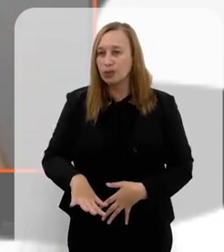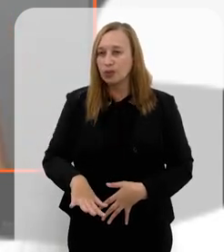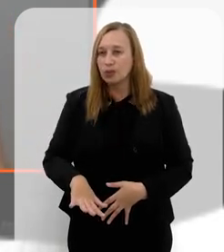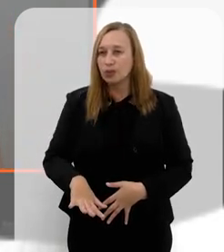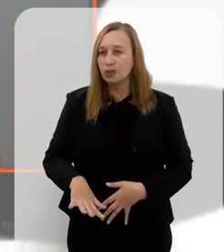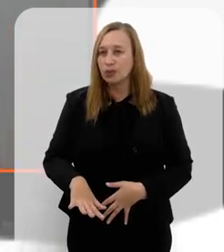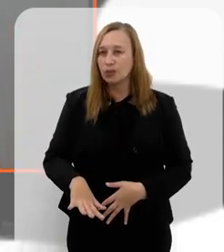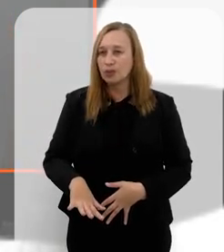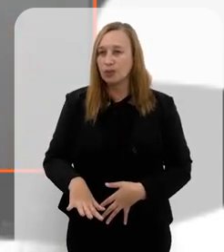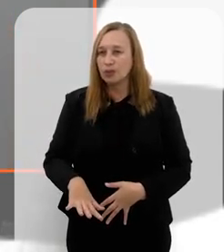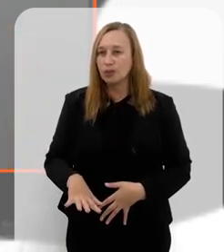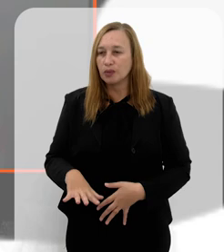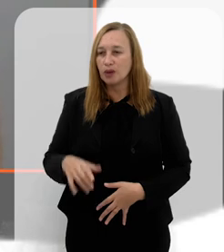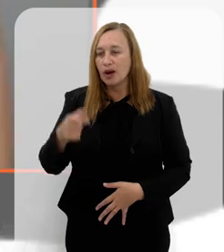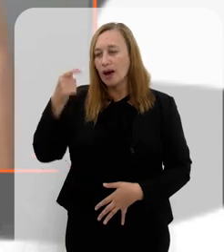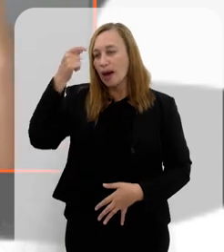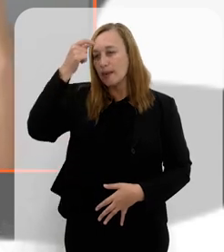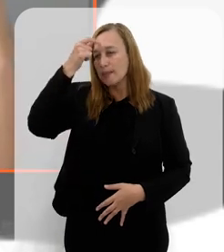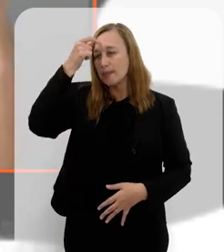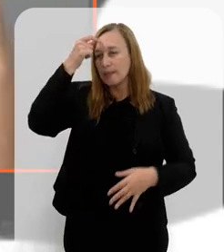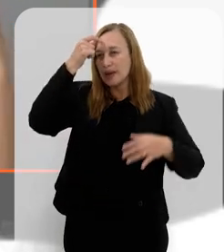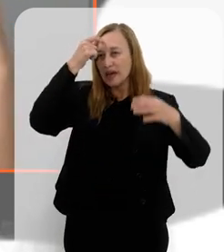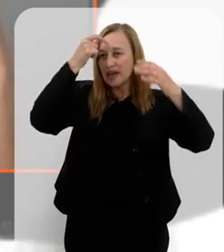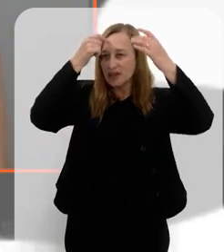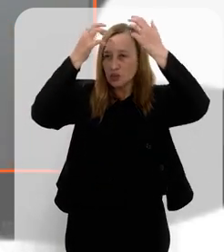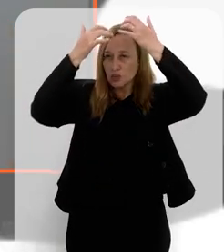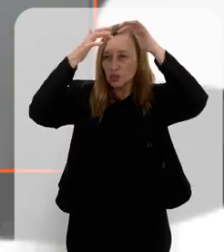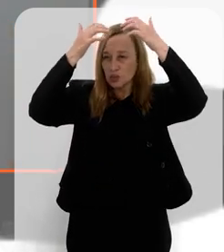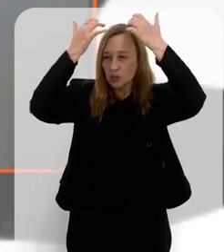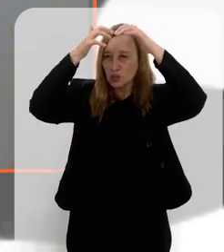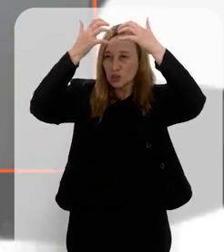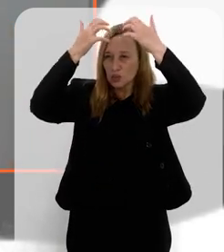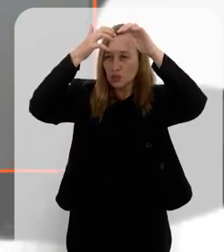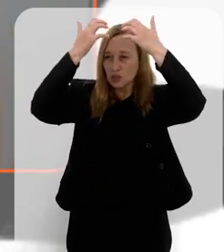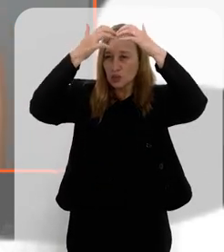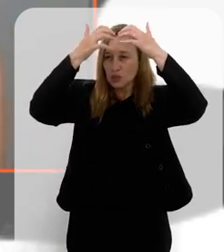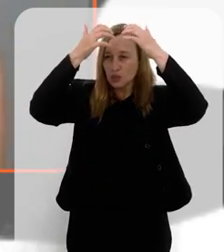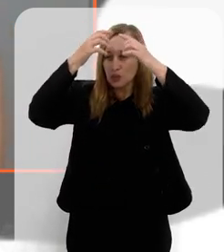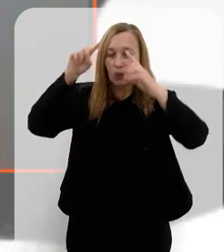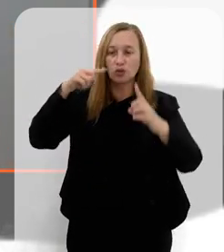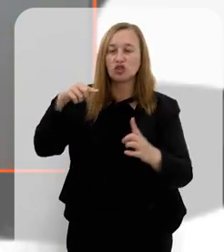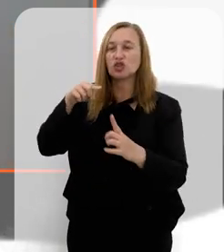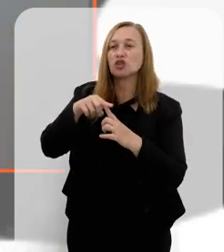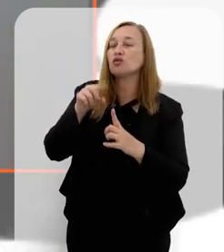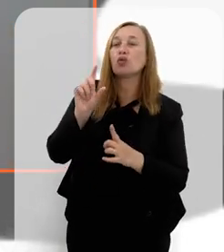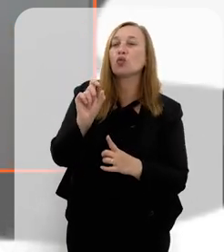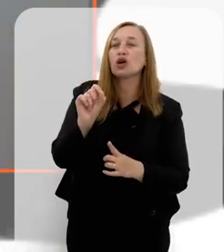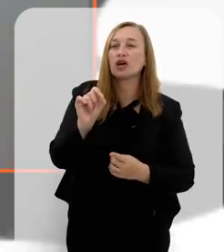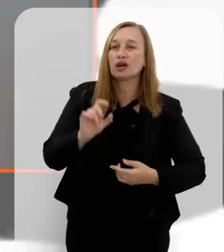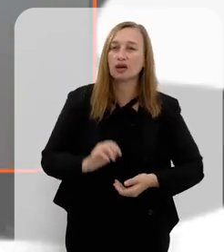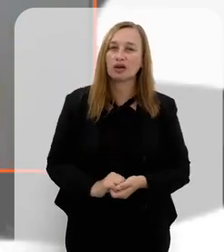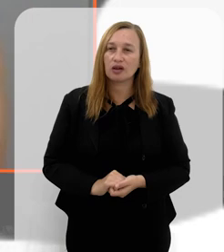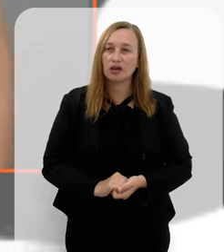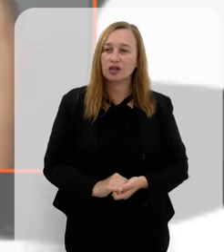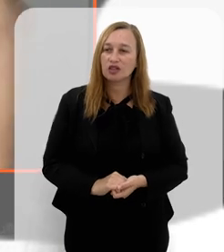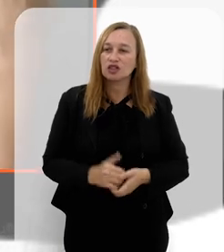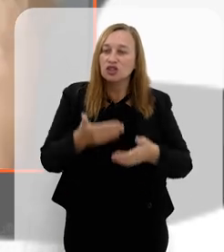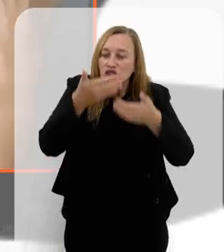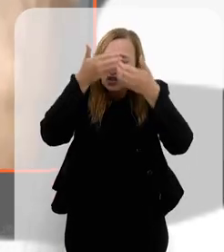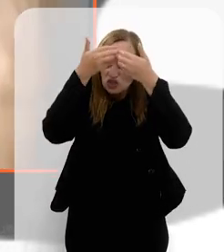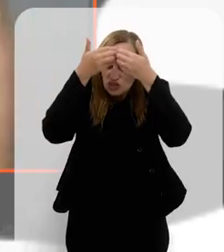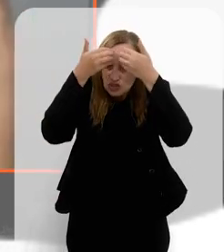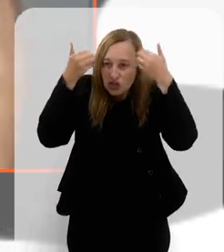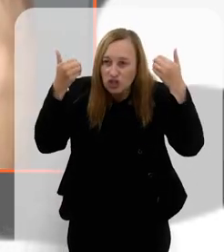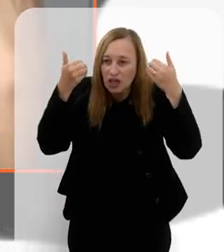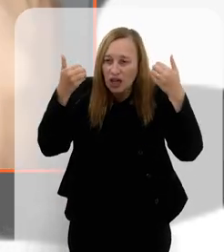sua mente, o intuito não é você se concentrar, é você